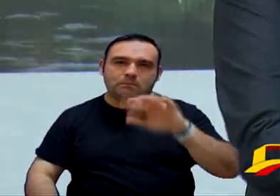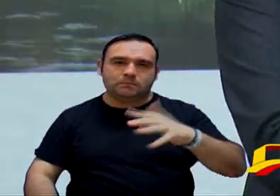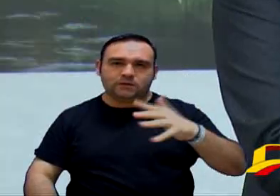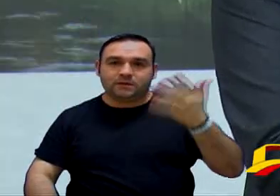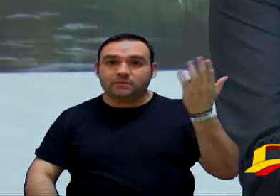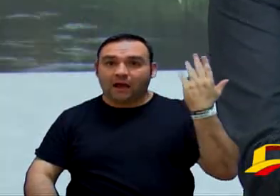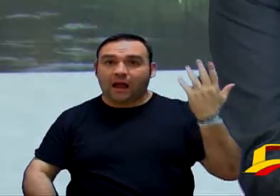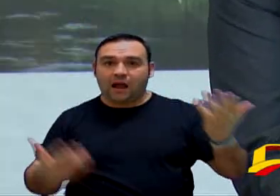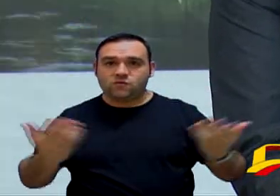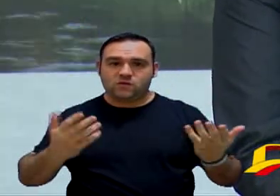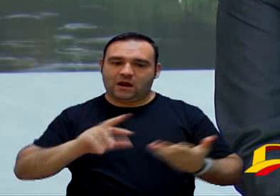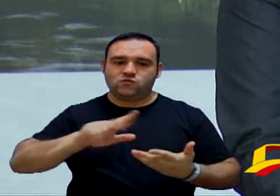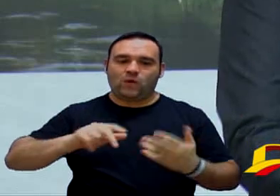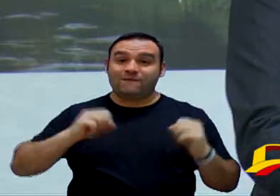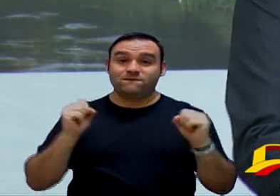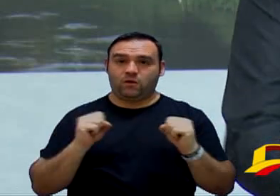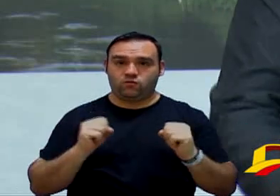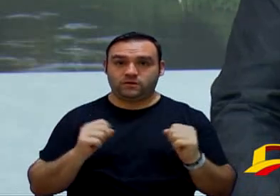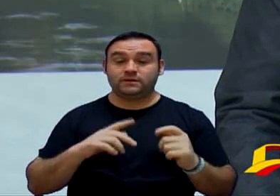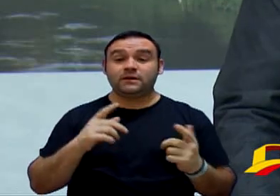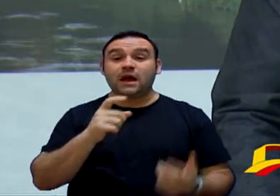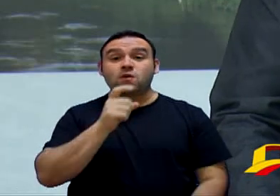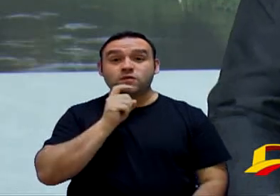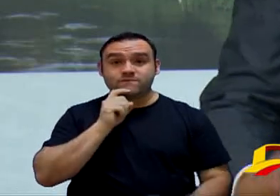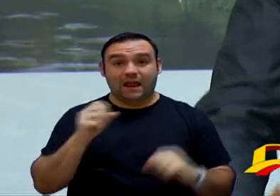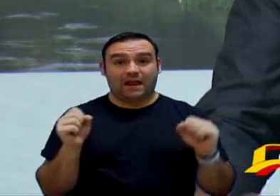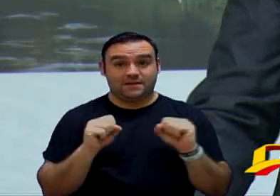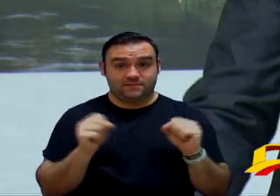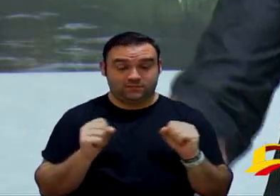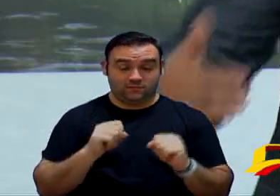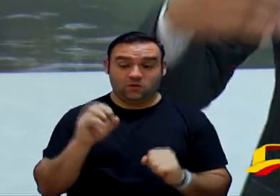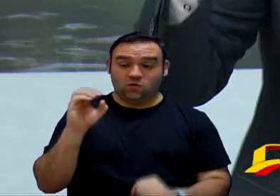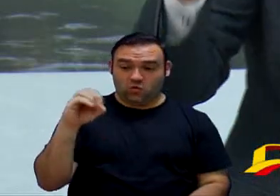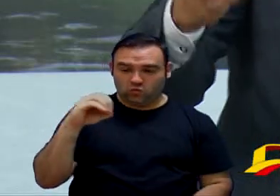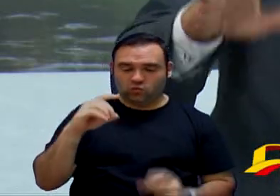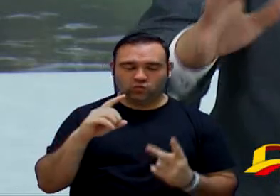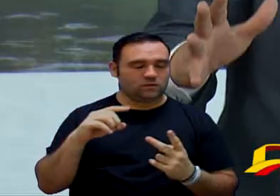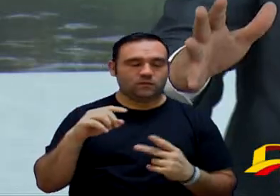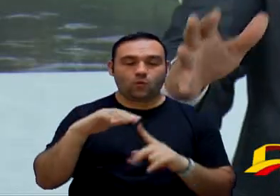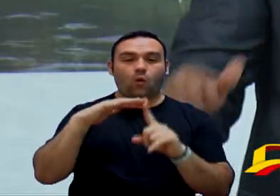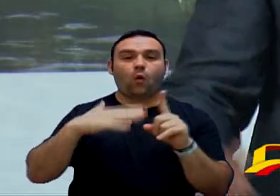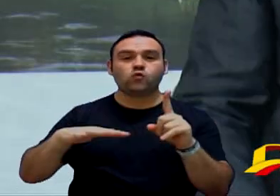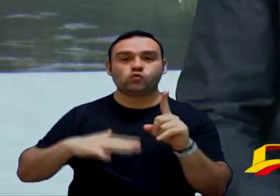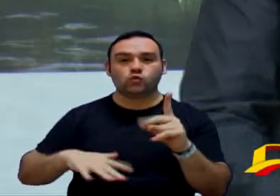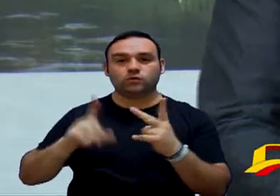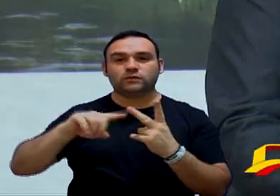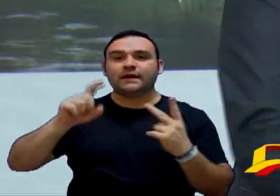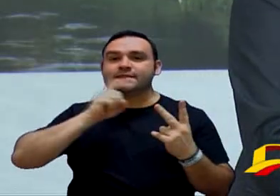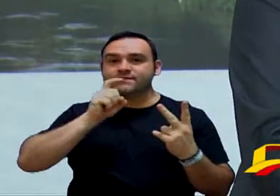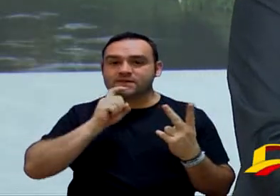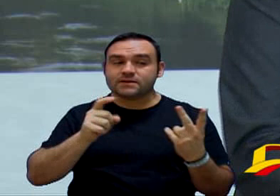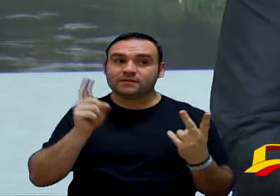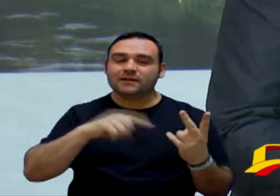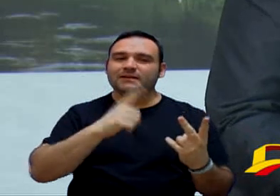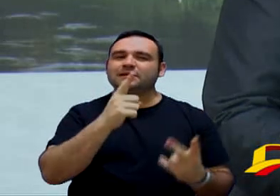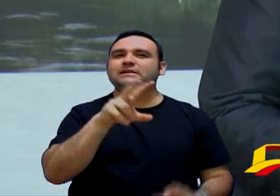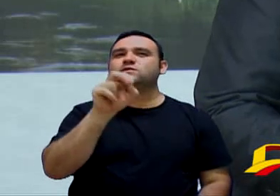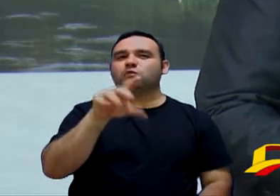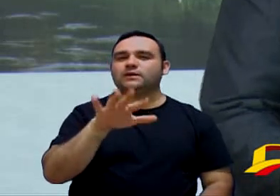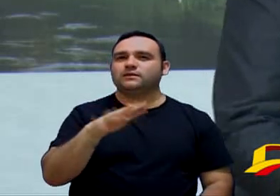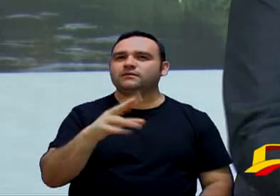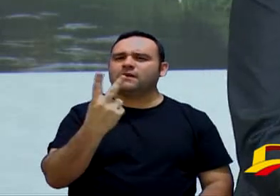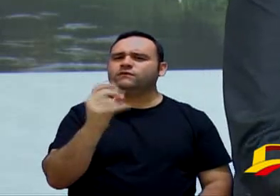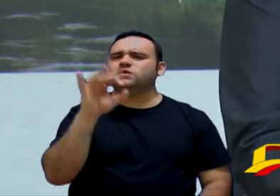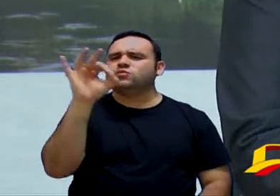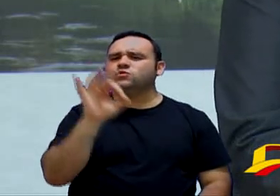ou menos na época agora que na época de frio no inverno de outono para inverno aumenta para 150 mais ou menos então colocando 20% é uma